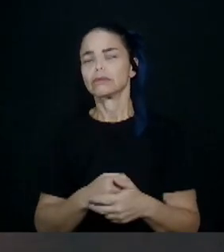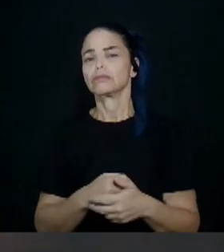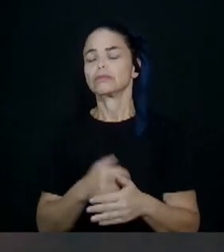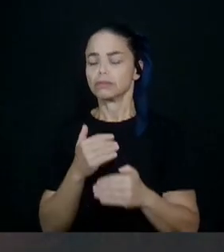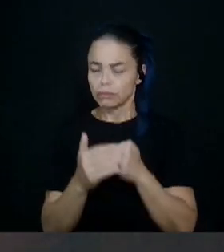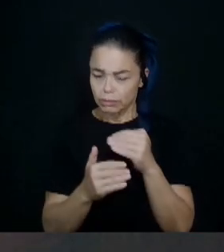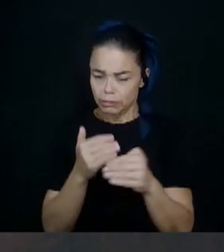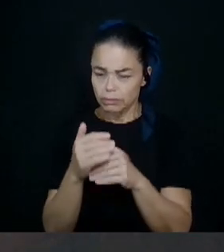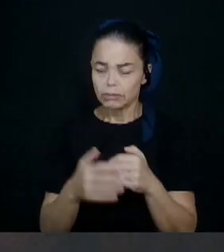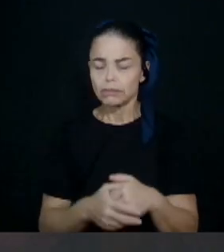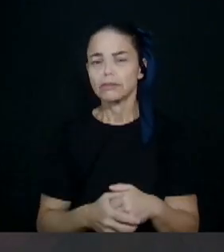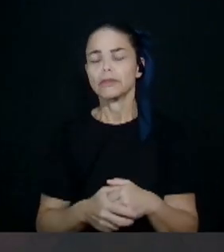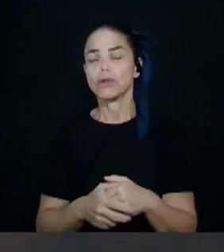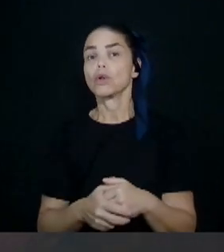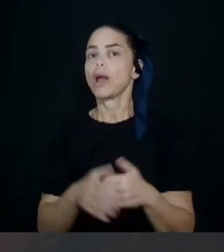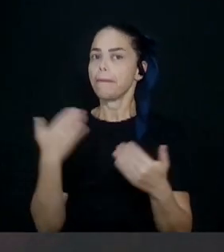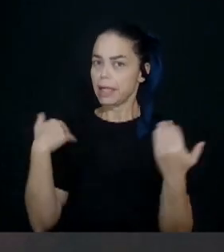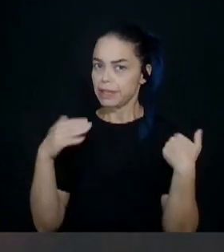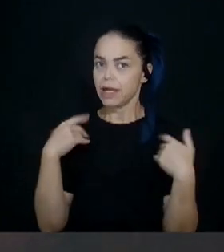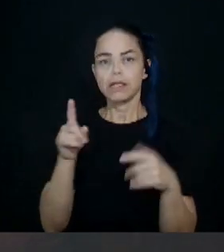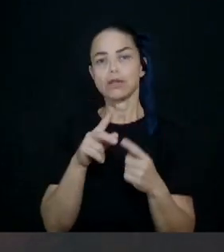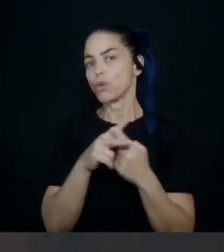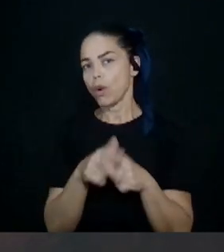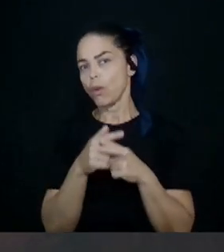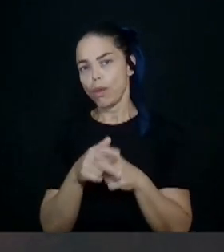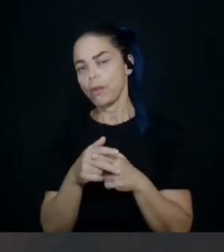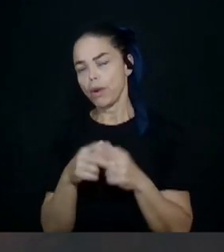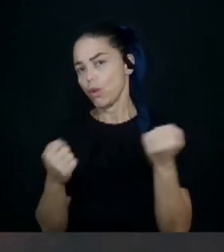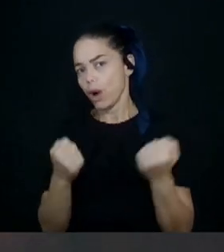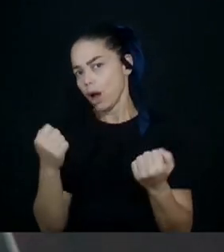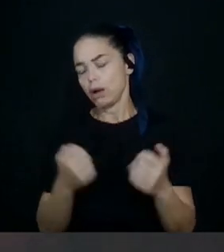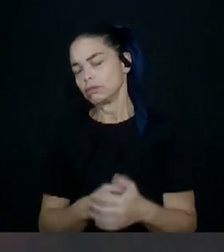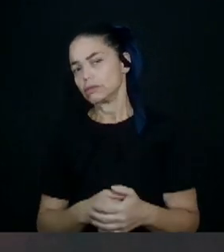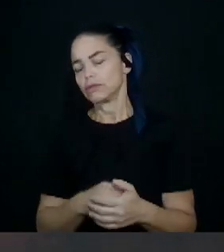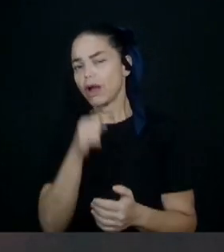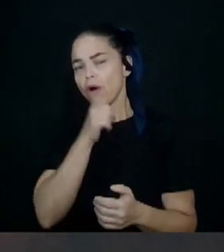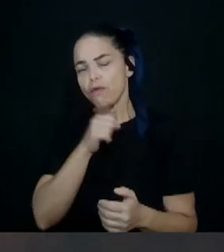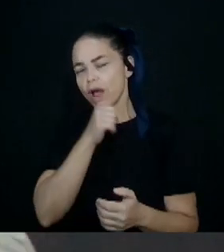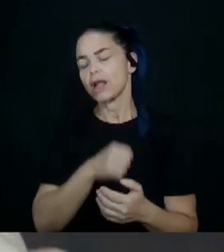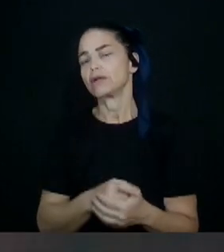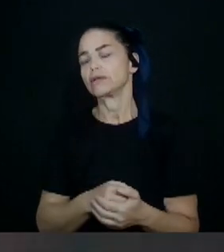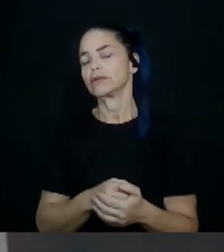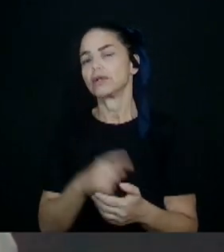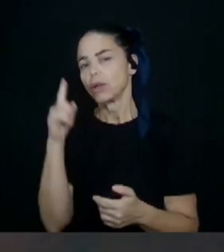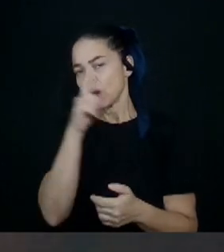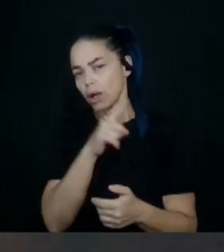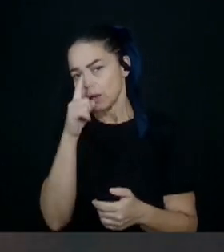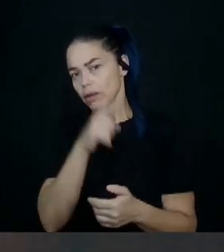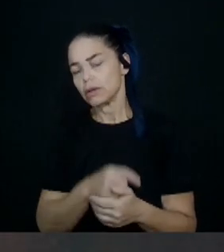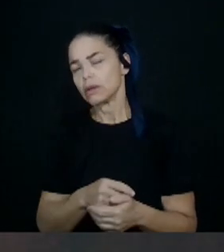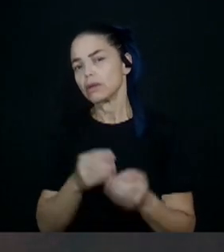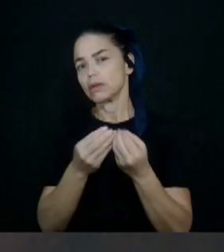porque uma questão de uma falha, você prejudica uma cidade inteira. Exatamente,